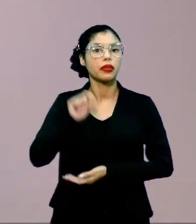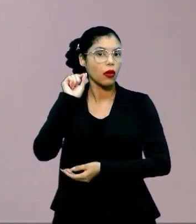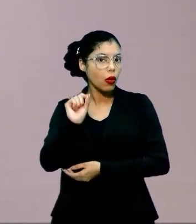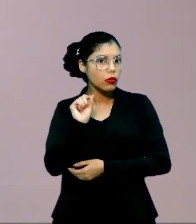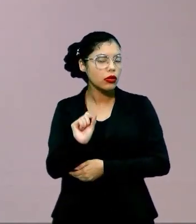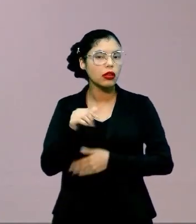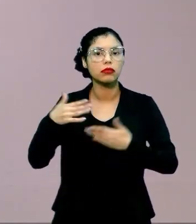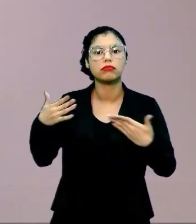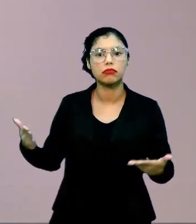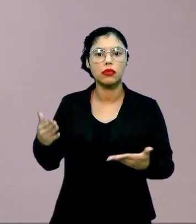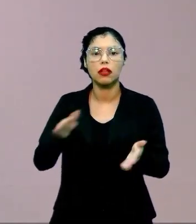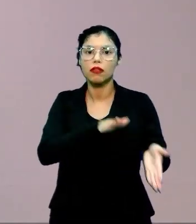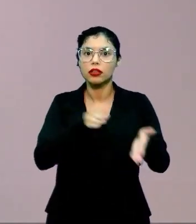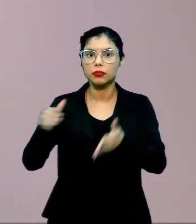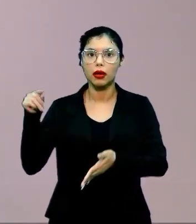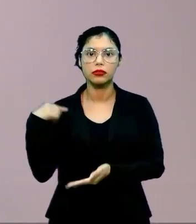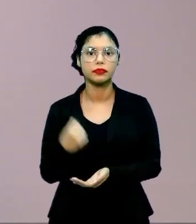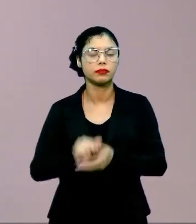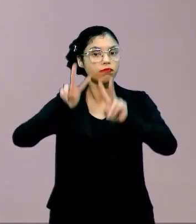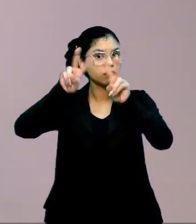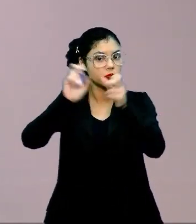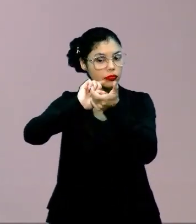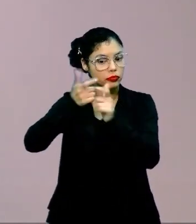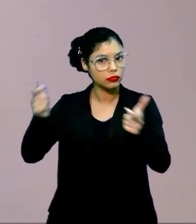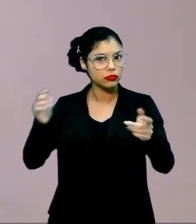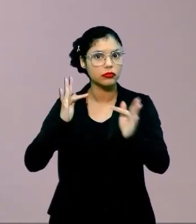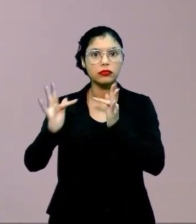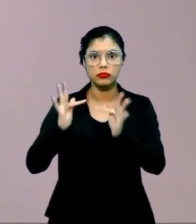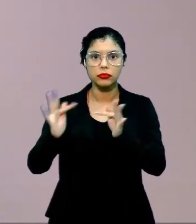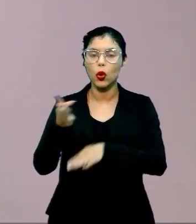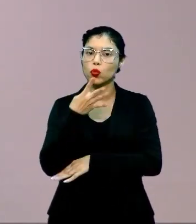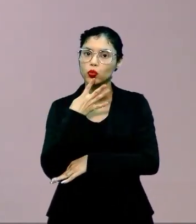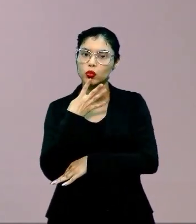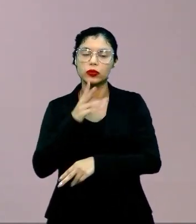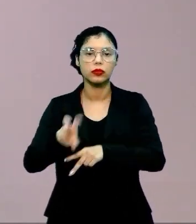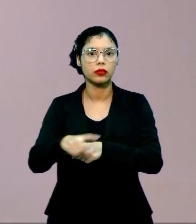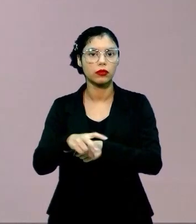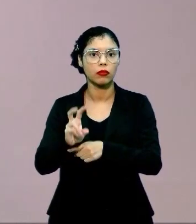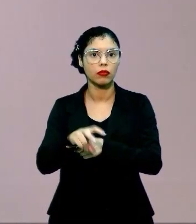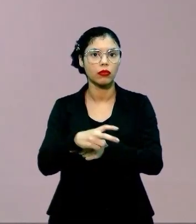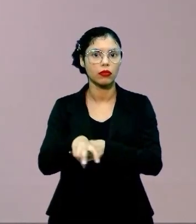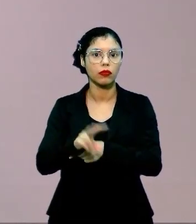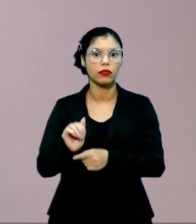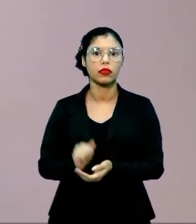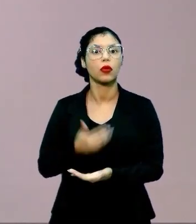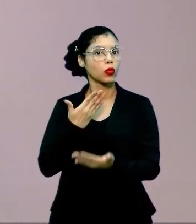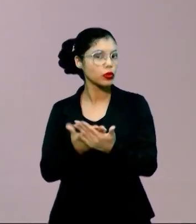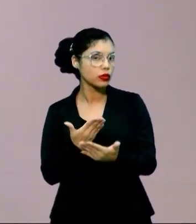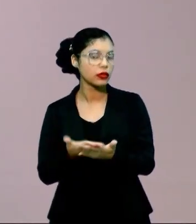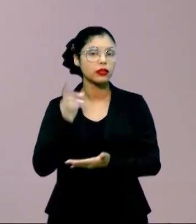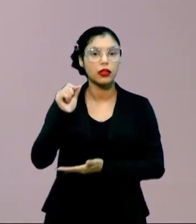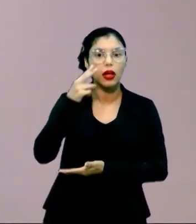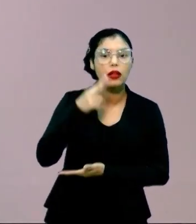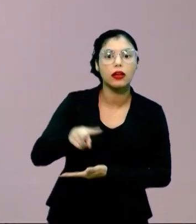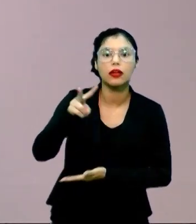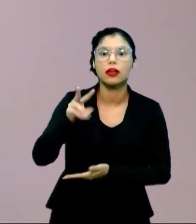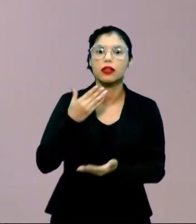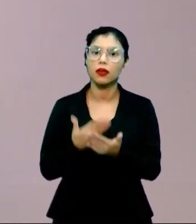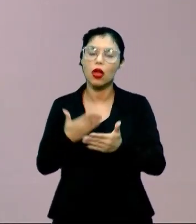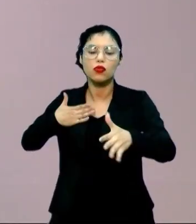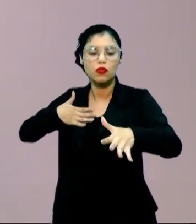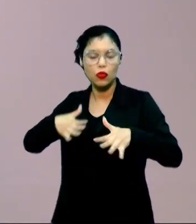cinemática de partículas ela faz parte de um tema maior da física, conhecida como mecânica, cujo seu estudo visa estudar